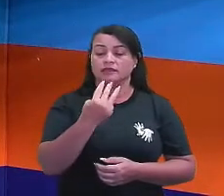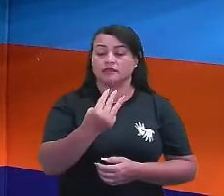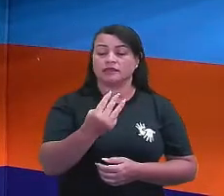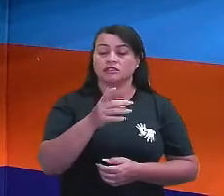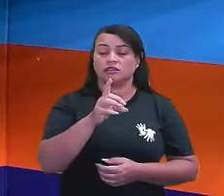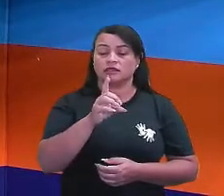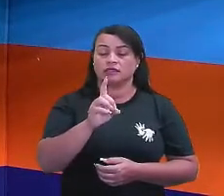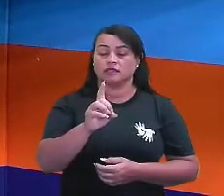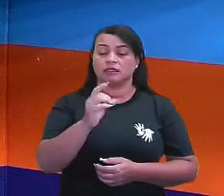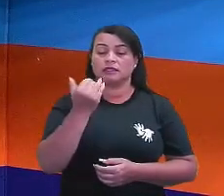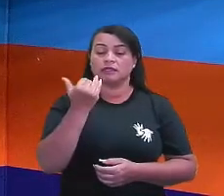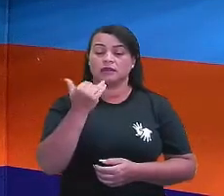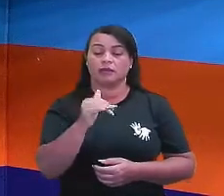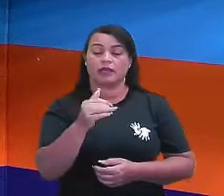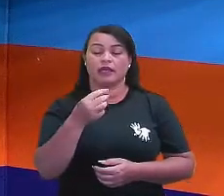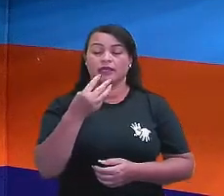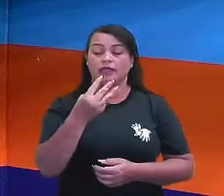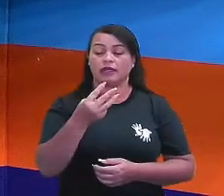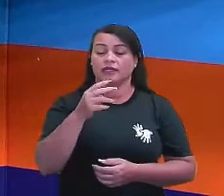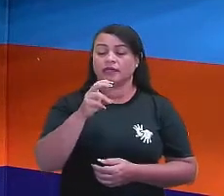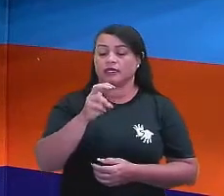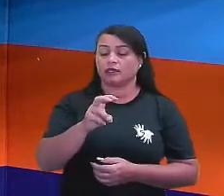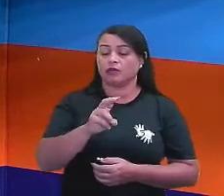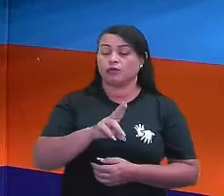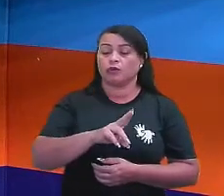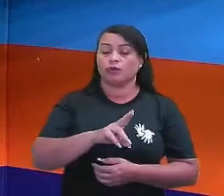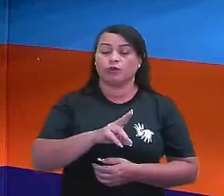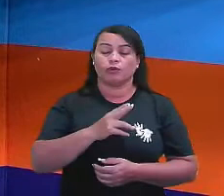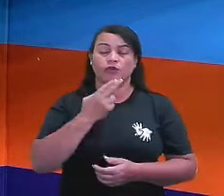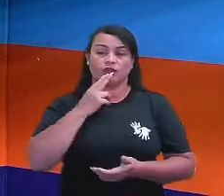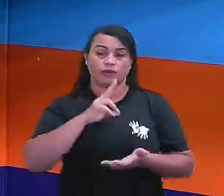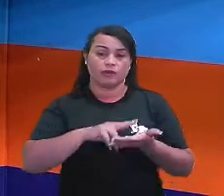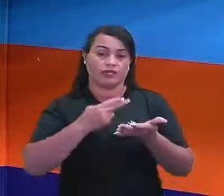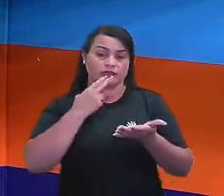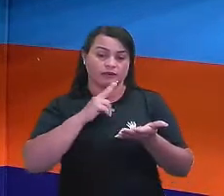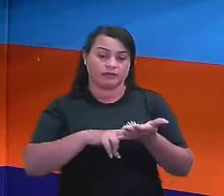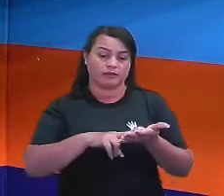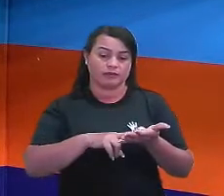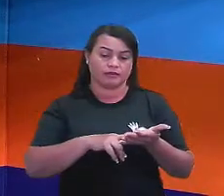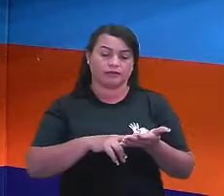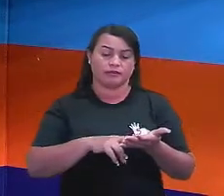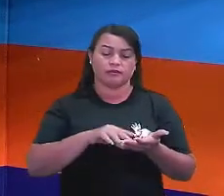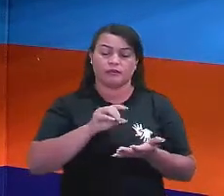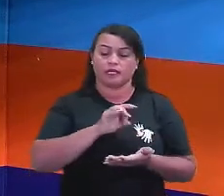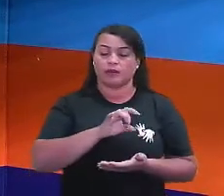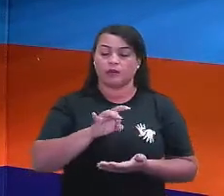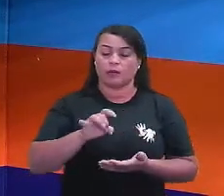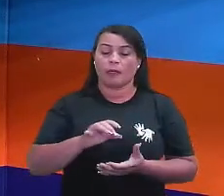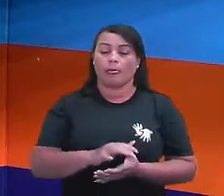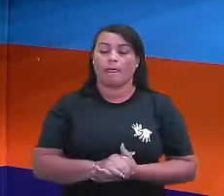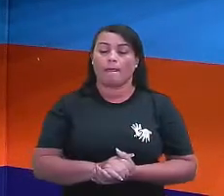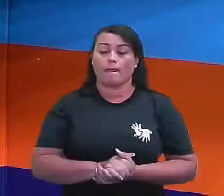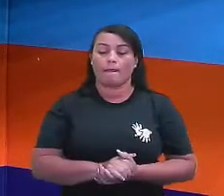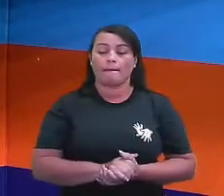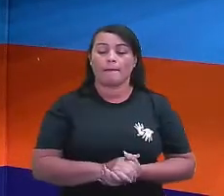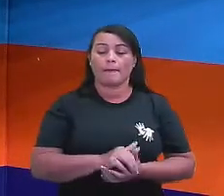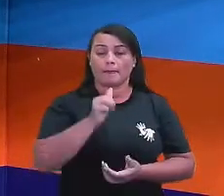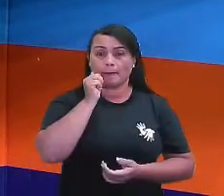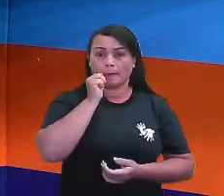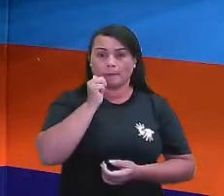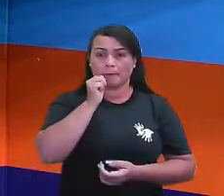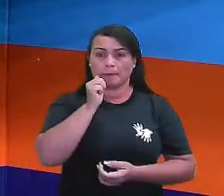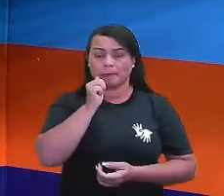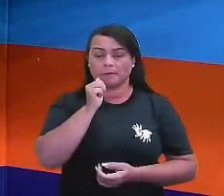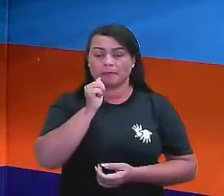35 unidades, né? Ou seja, 35 figurinhas. E aí, a Beatriz ganhou o